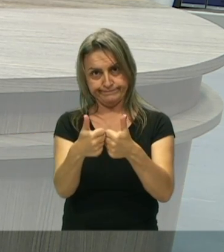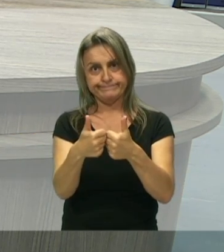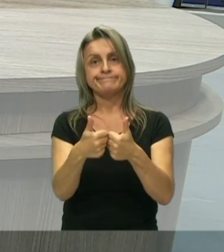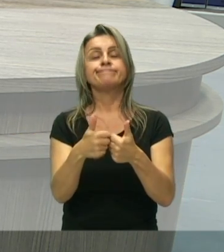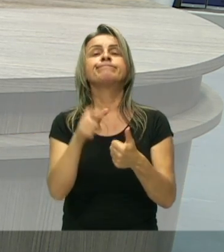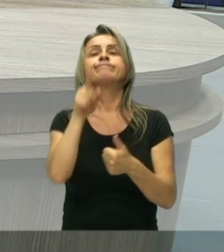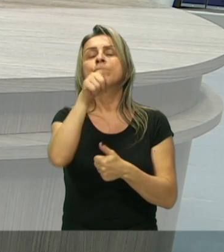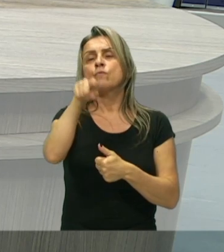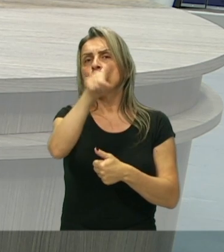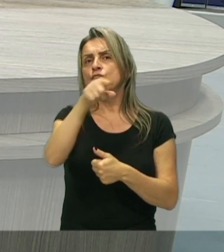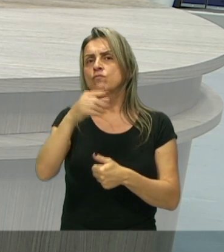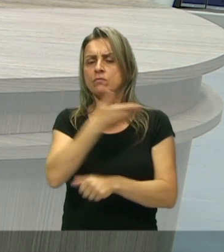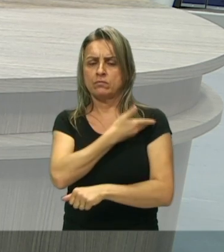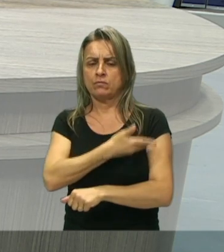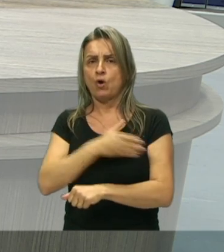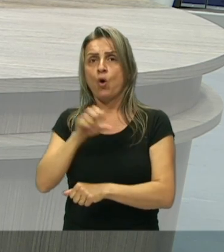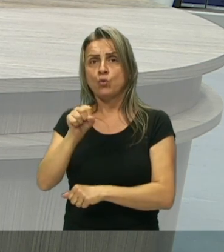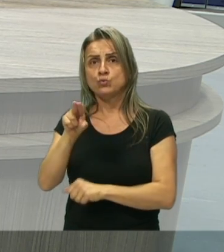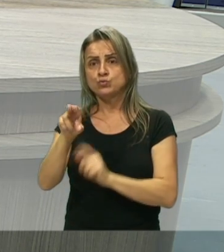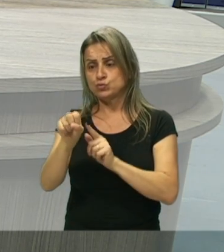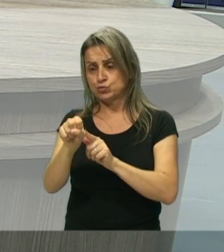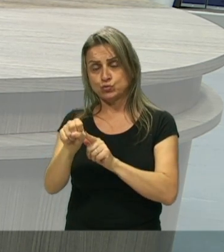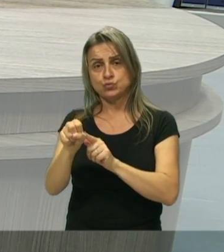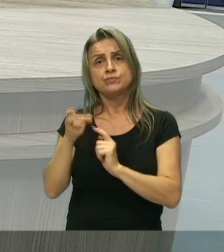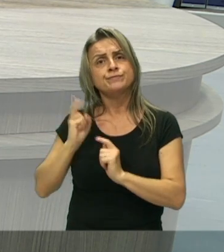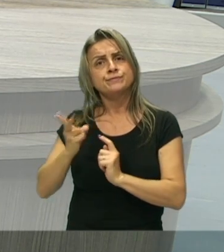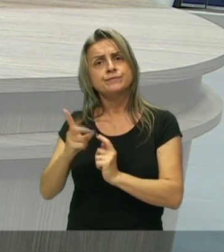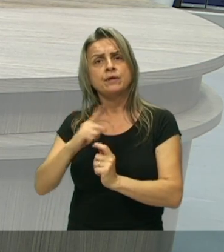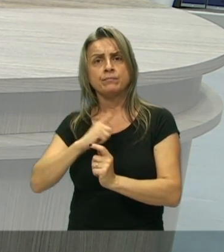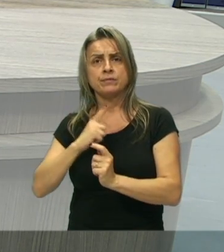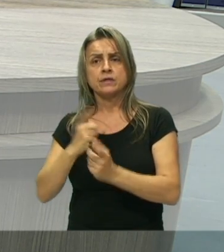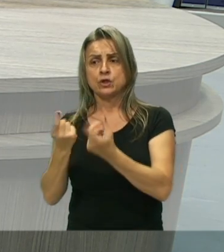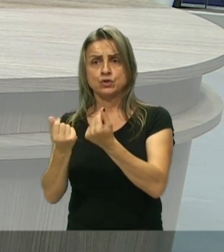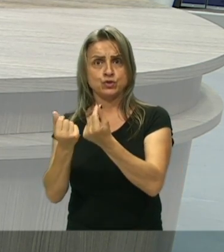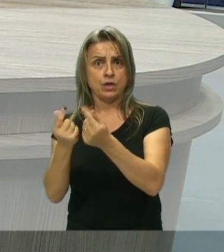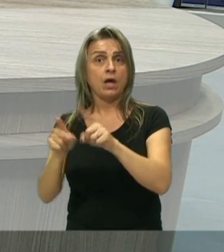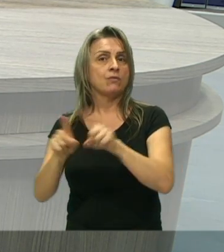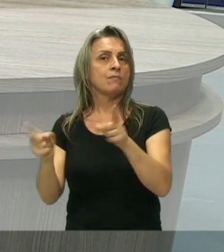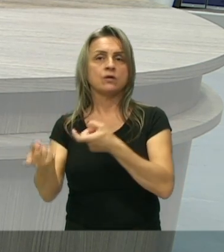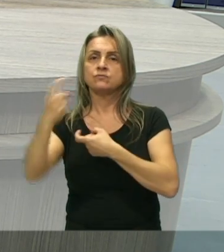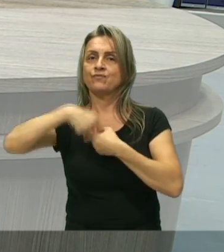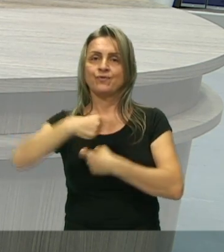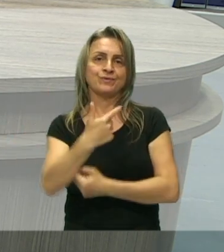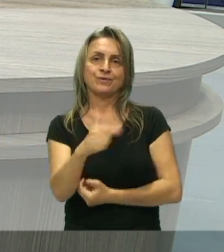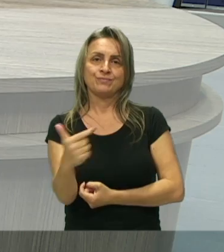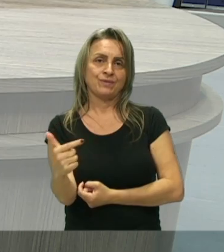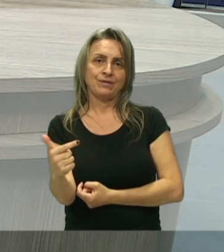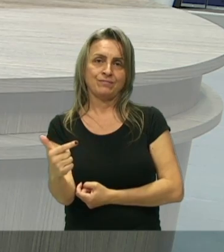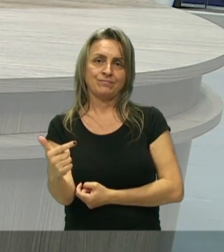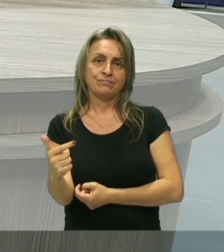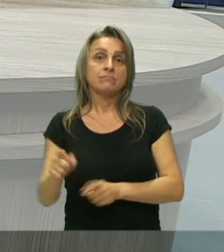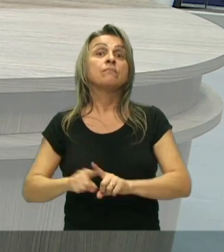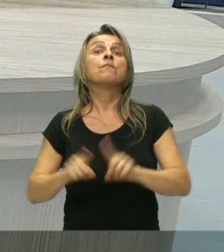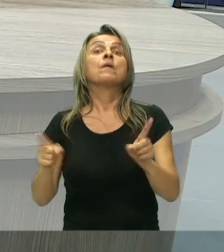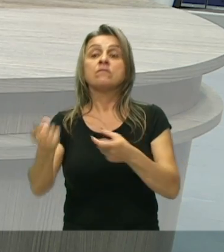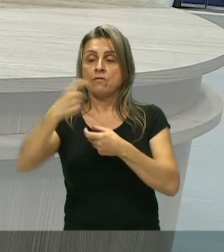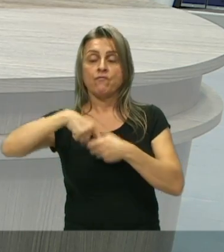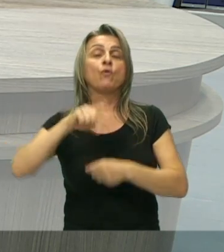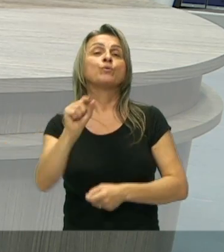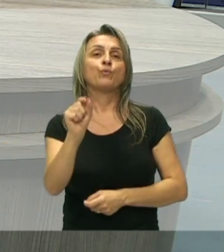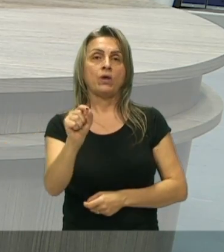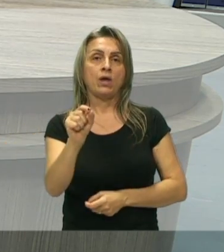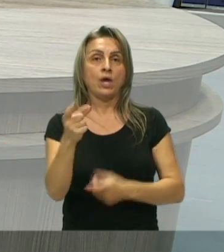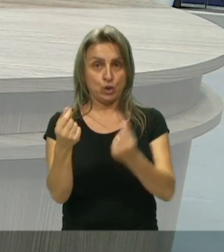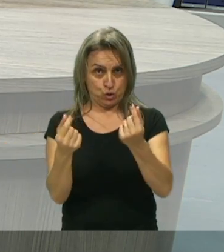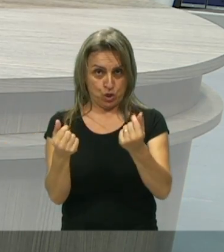coloca muito recurso financeiro que não tem retorno, mas o retorno é a saúde da população.